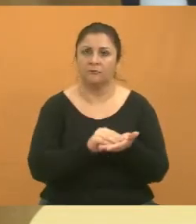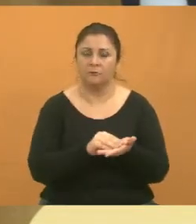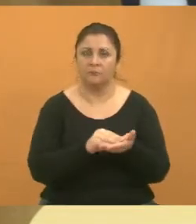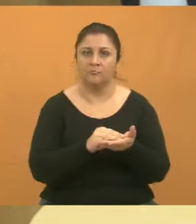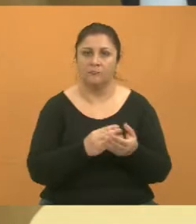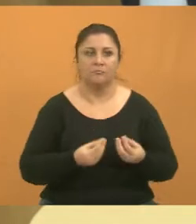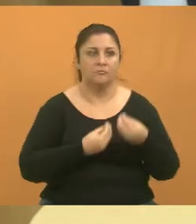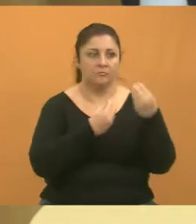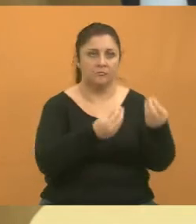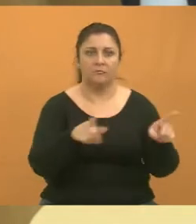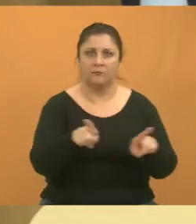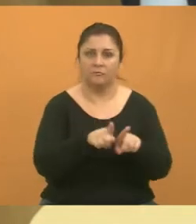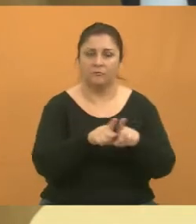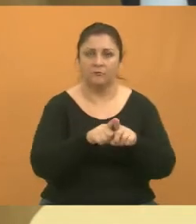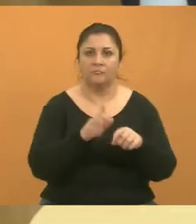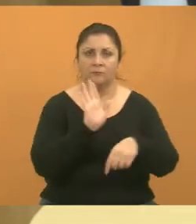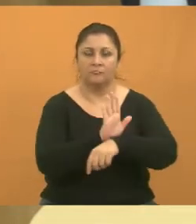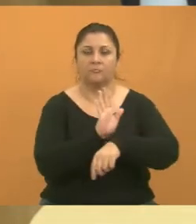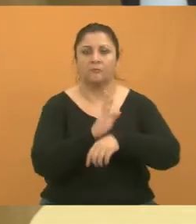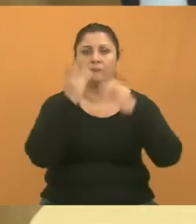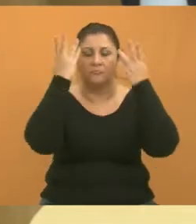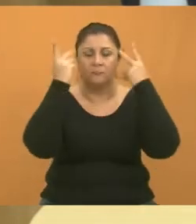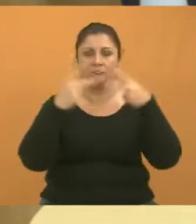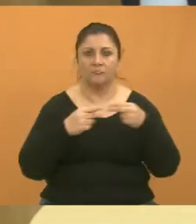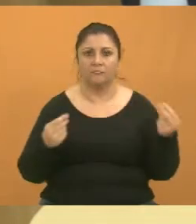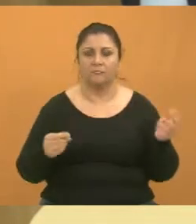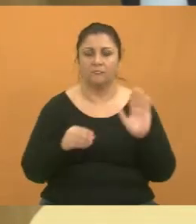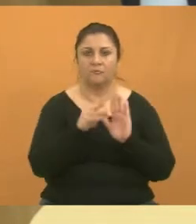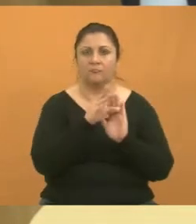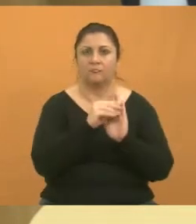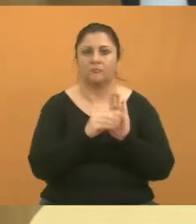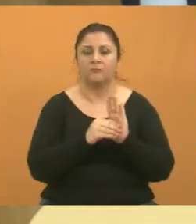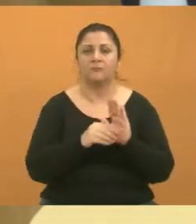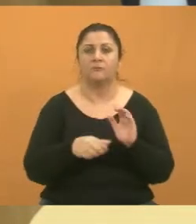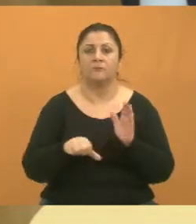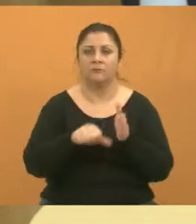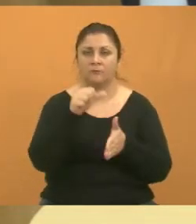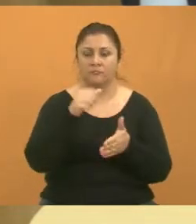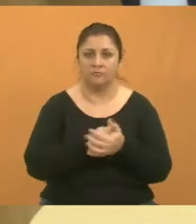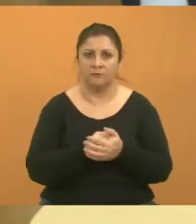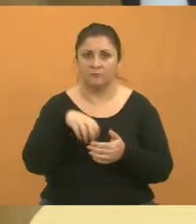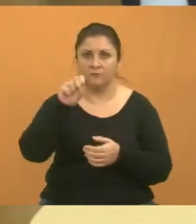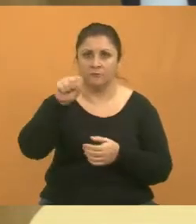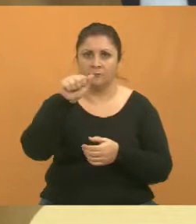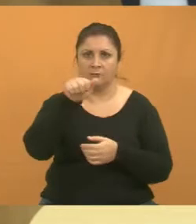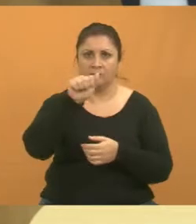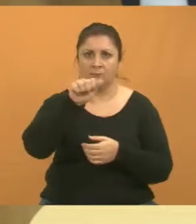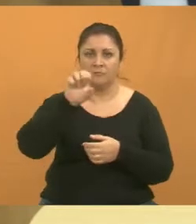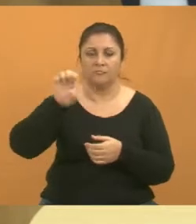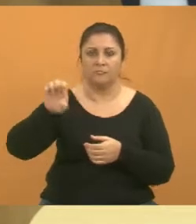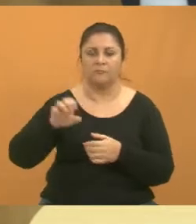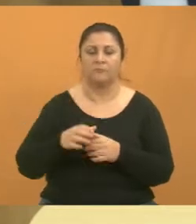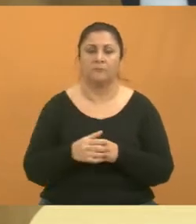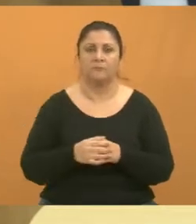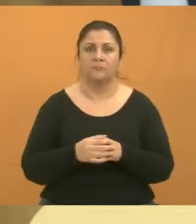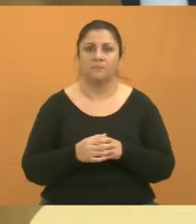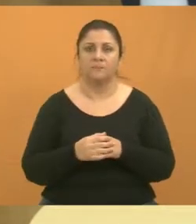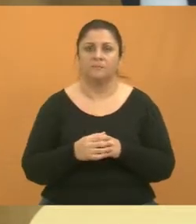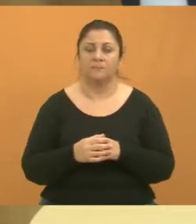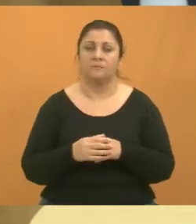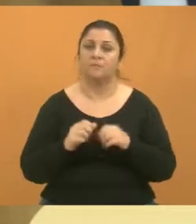a causa animal do município. Artigo 1º. Fica o SAI, Serviço Autônomo de Água e Esgoto de